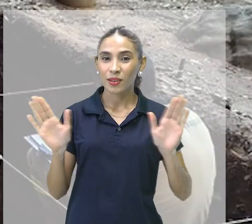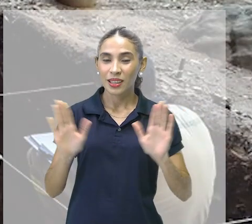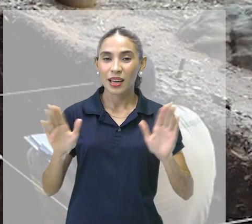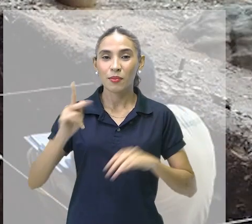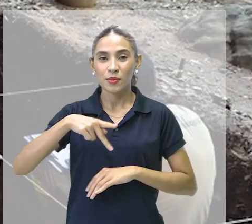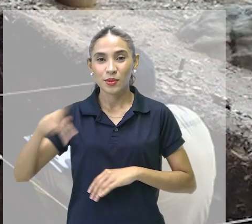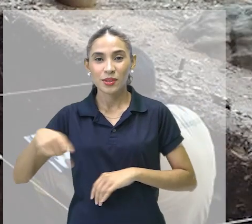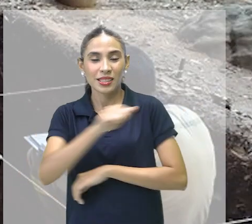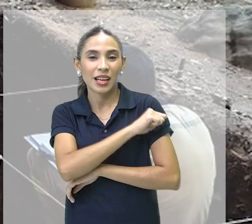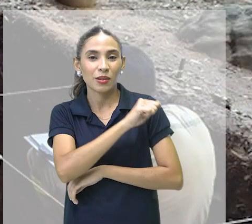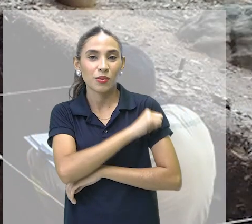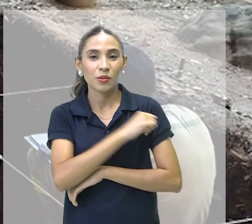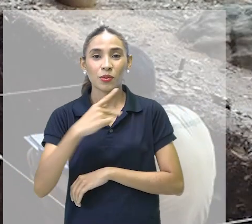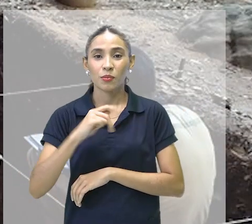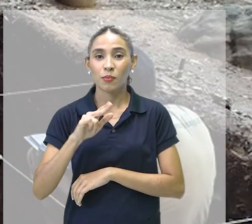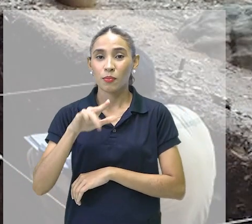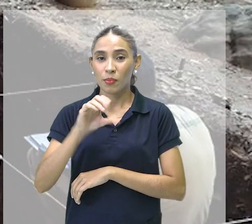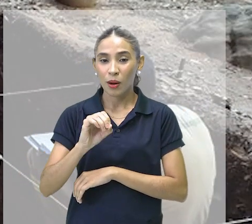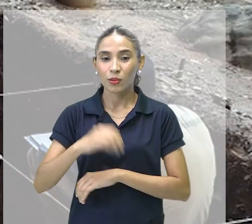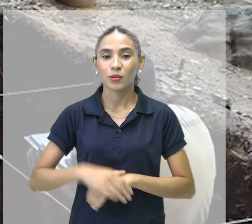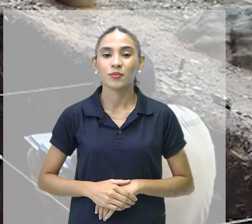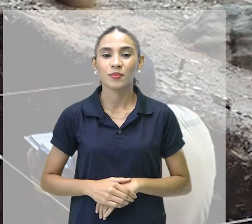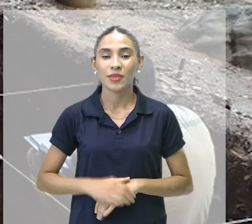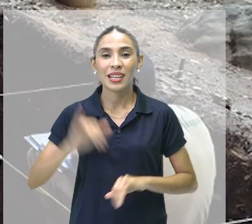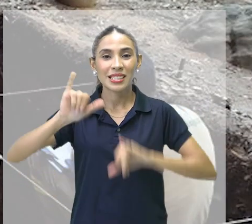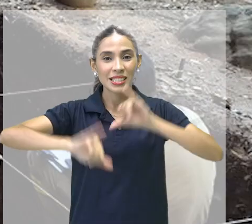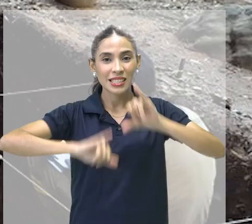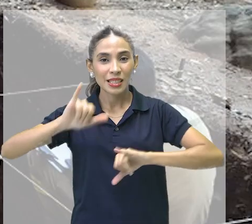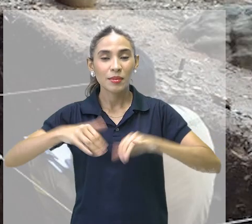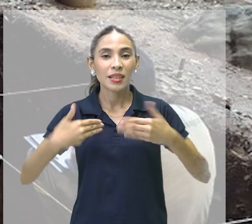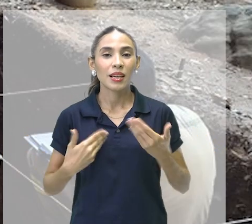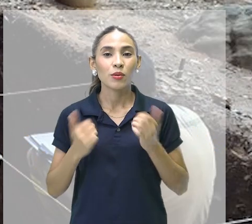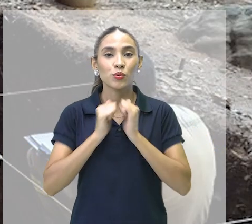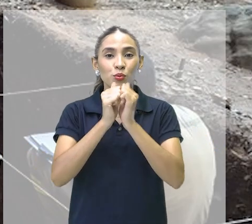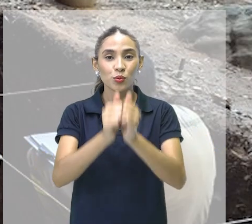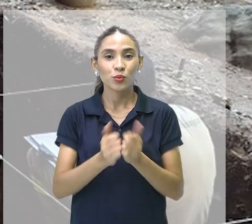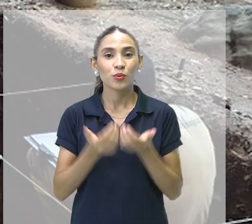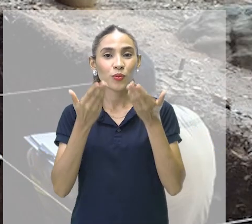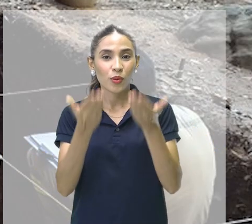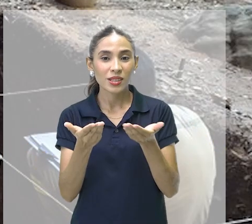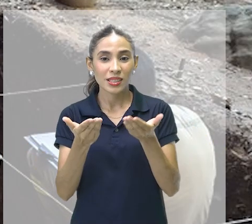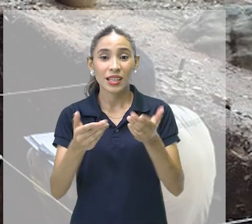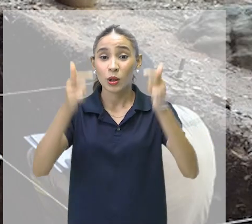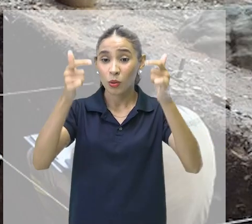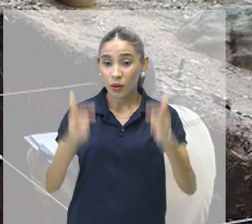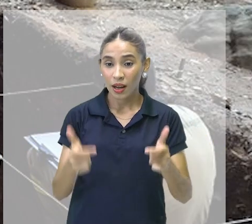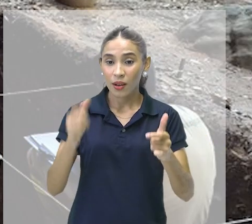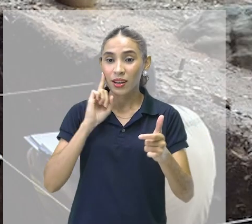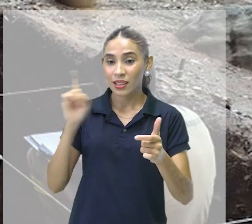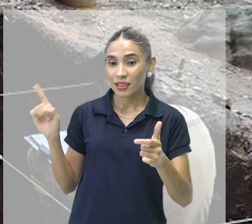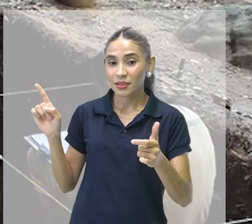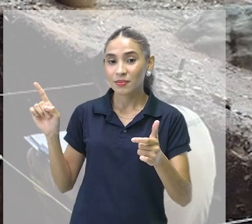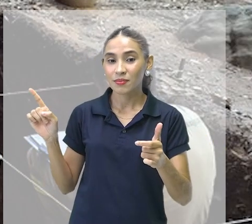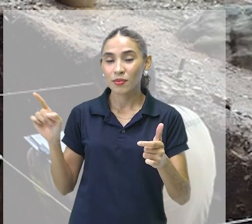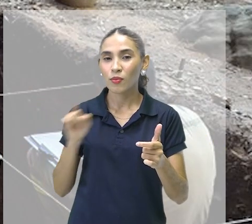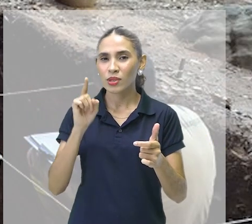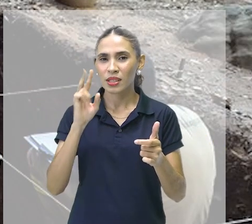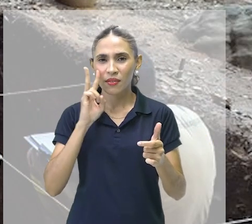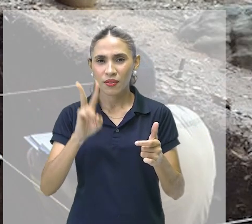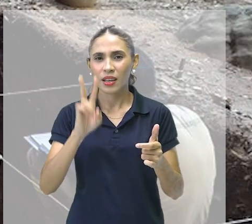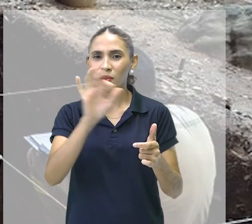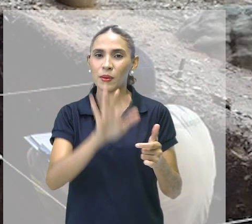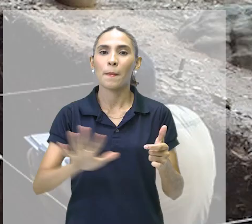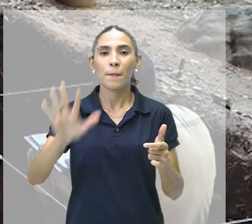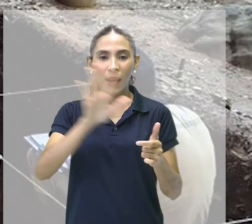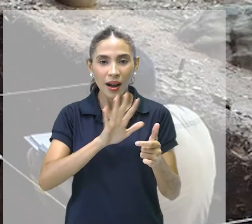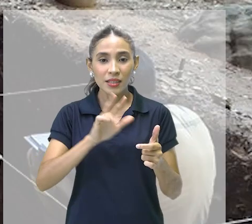e alunos, eu sou o professor Paulo Torres, de Química. Eu vou estar aqui com vocês neste ambiente que vocês estão